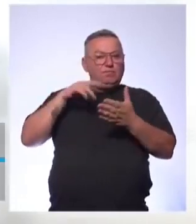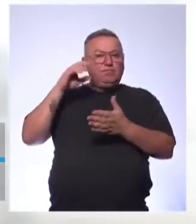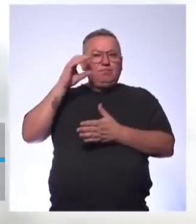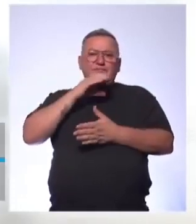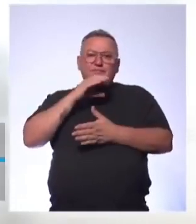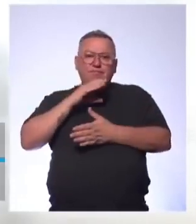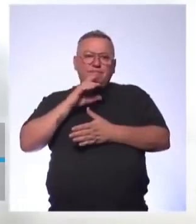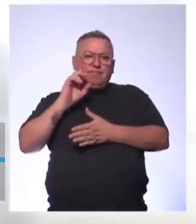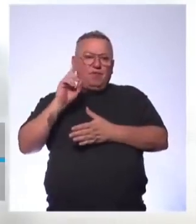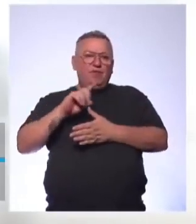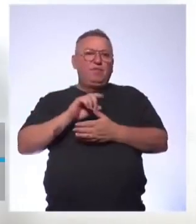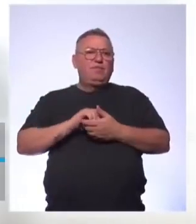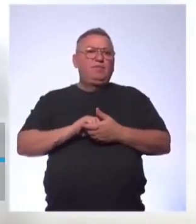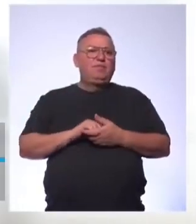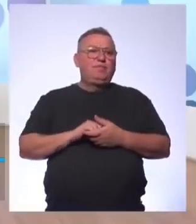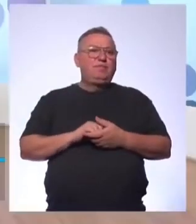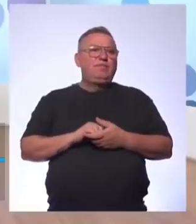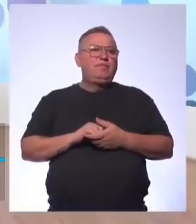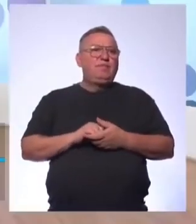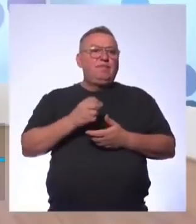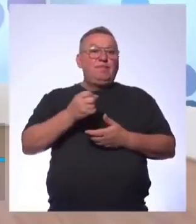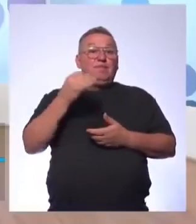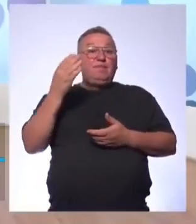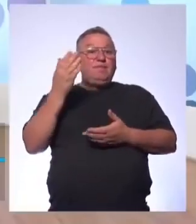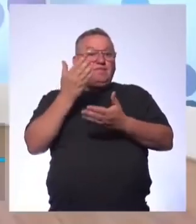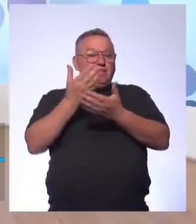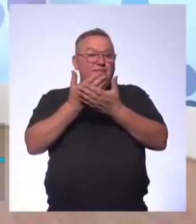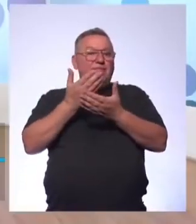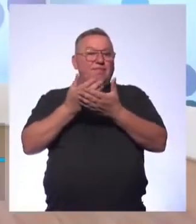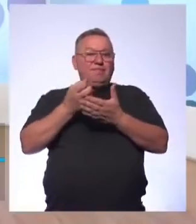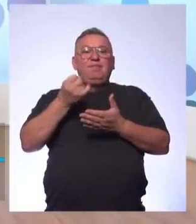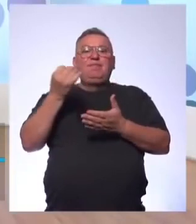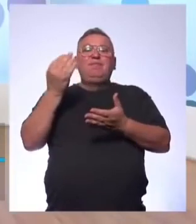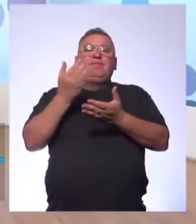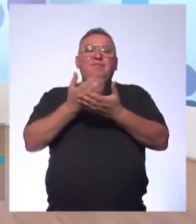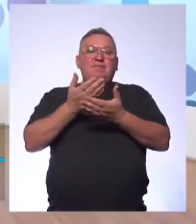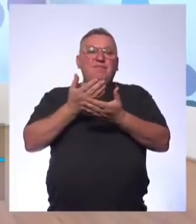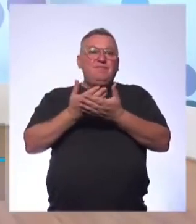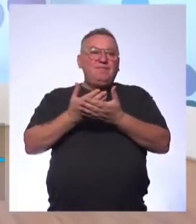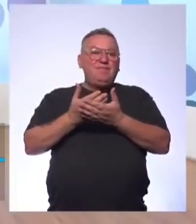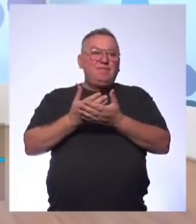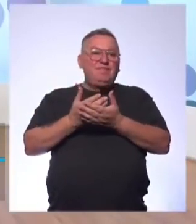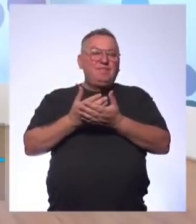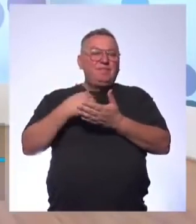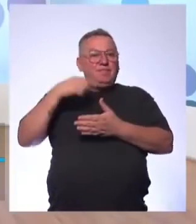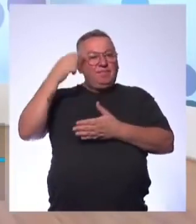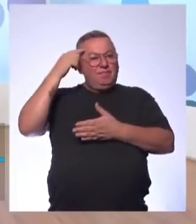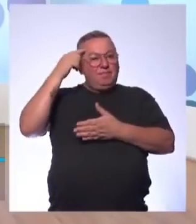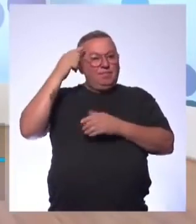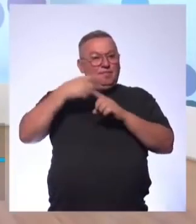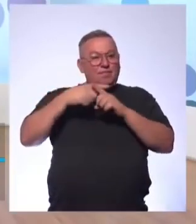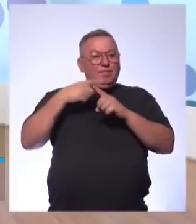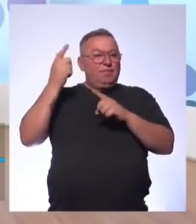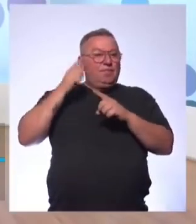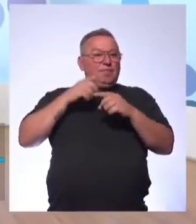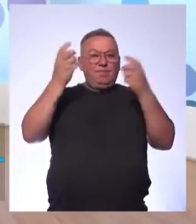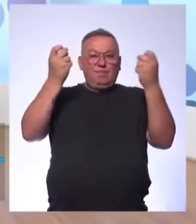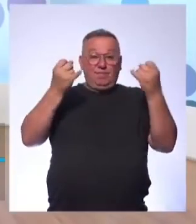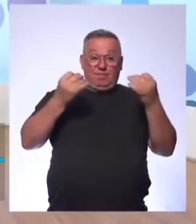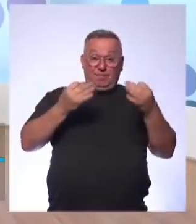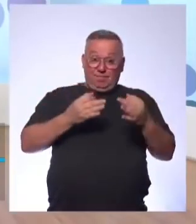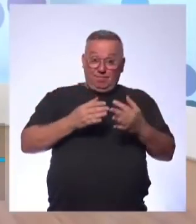pegaram o Scheme, hein? Sim, já várias aulas, né, Antônia? Já várias aulas, tá? Então, vamos recapitular, porque eu não vou mais explicar.